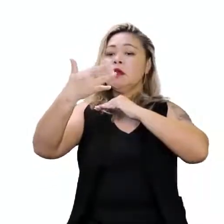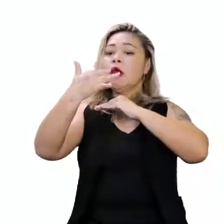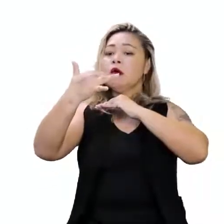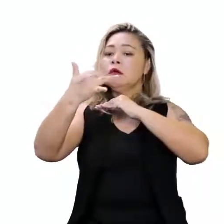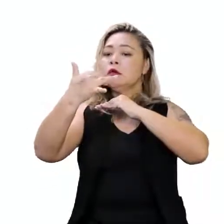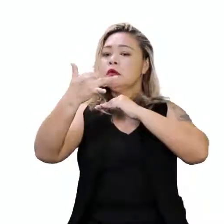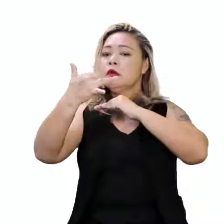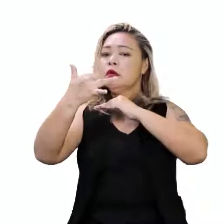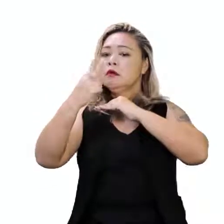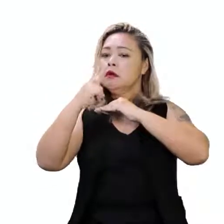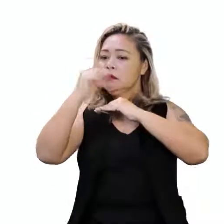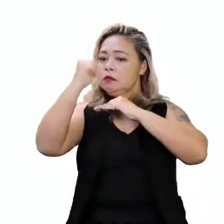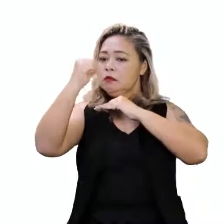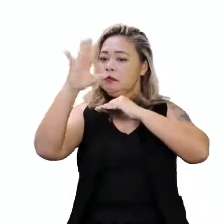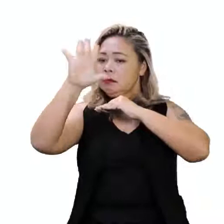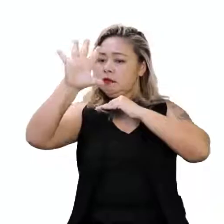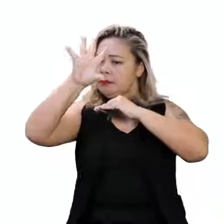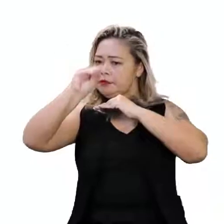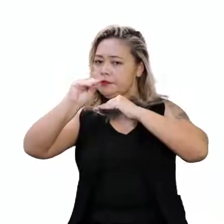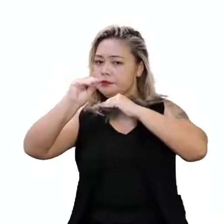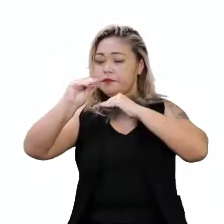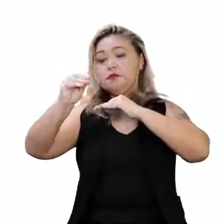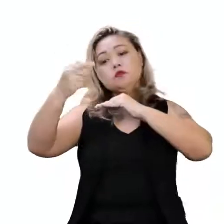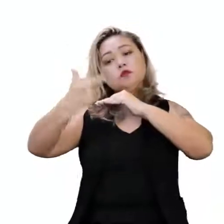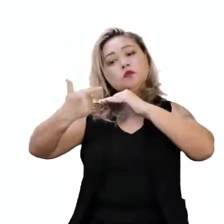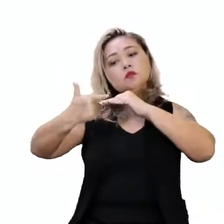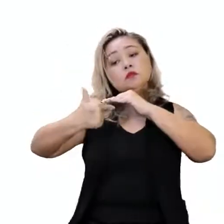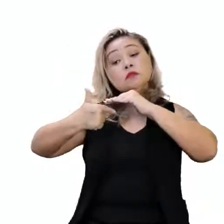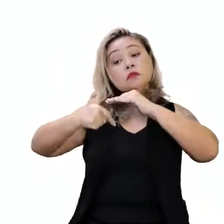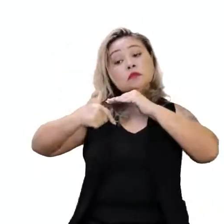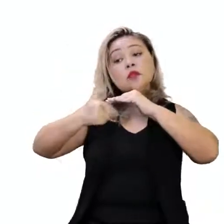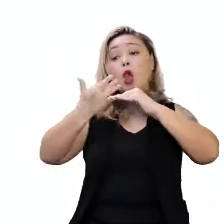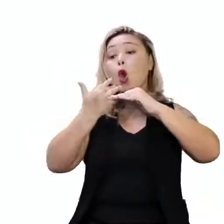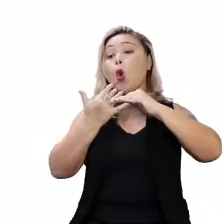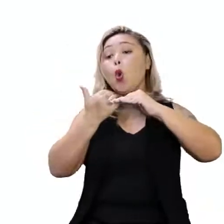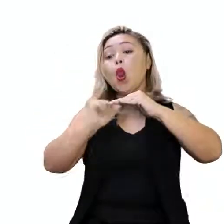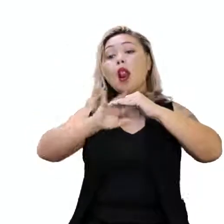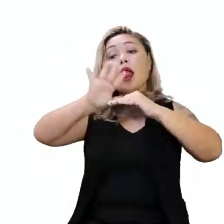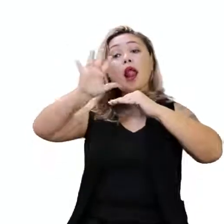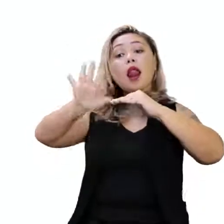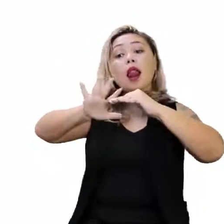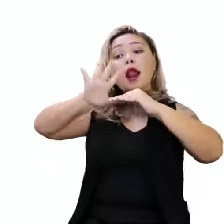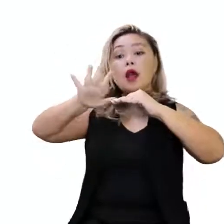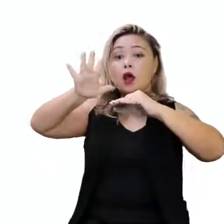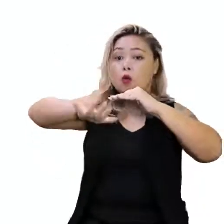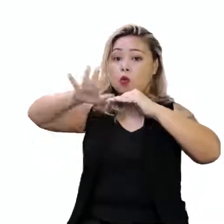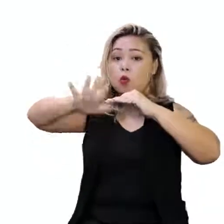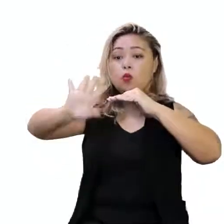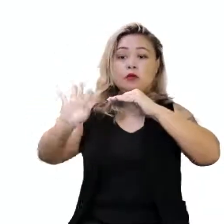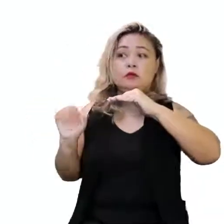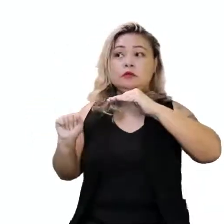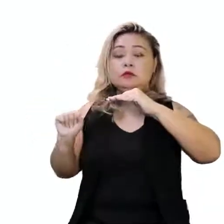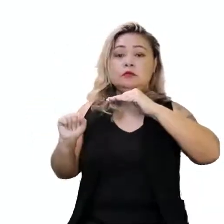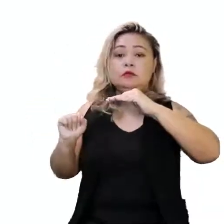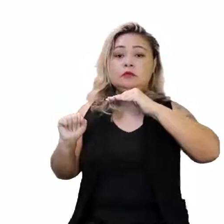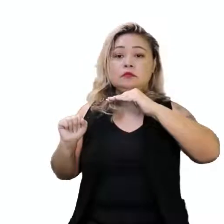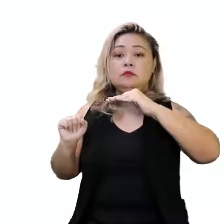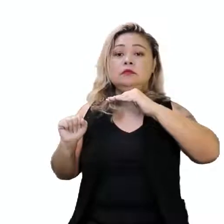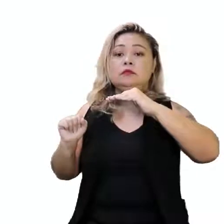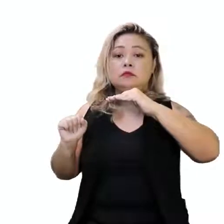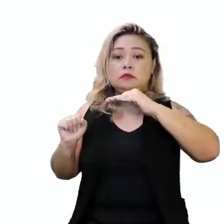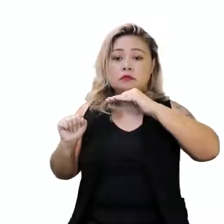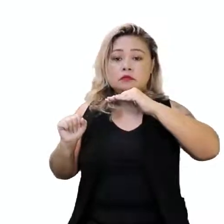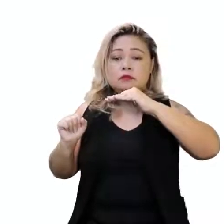coloração mais forte, mais escura. Na população 2, você tem um tomzinho mais claro de algumas, né?